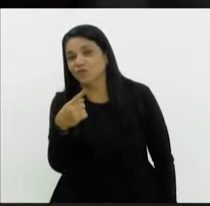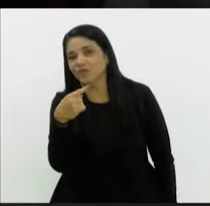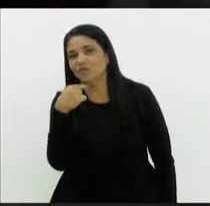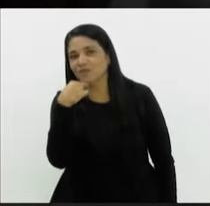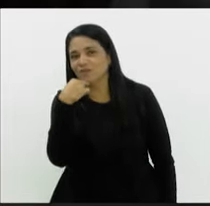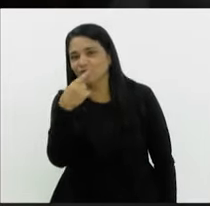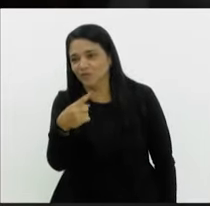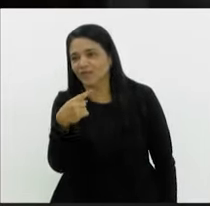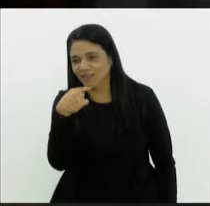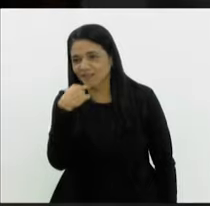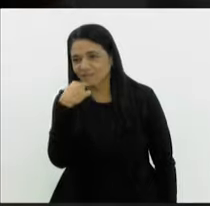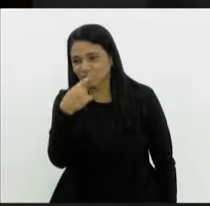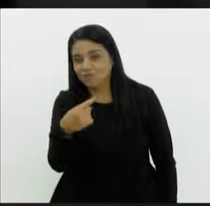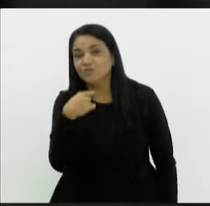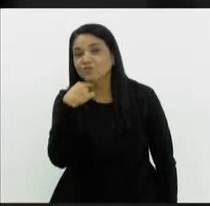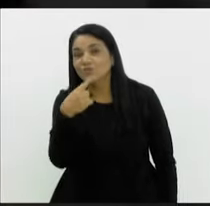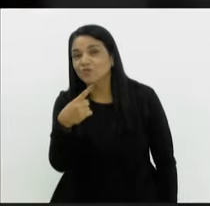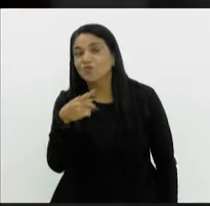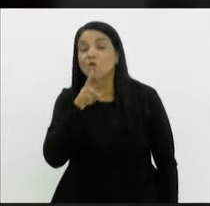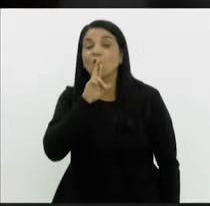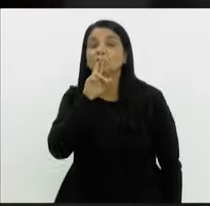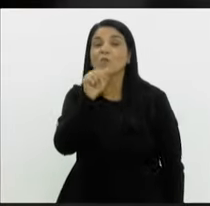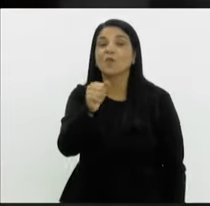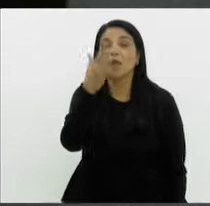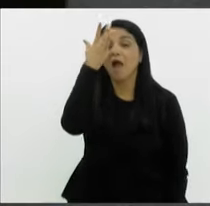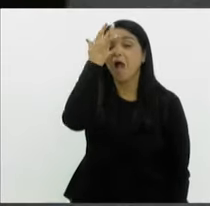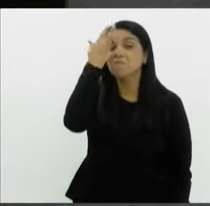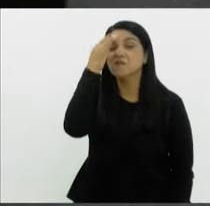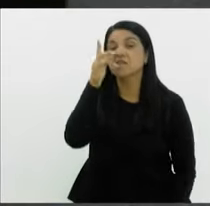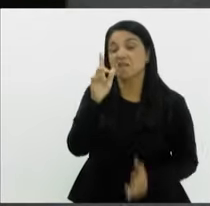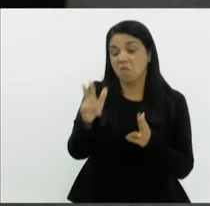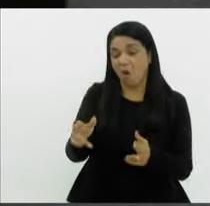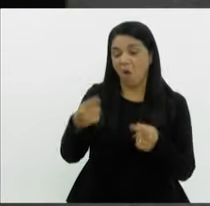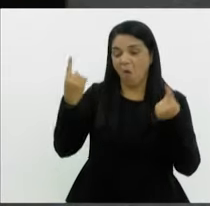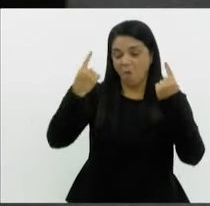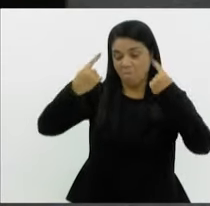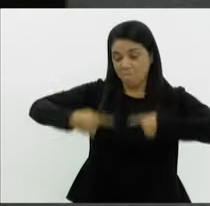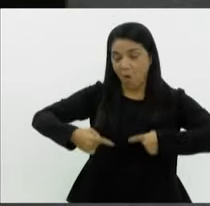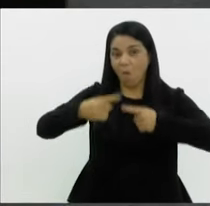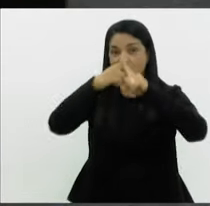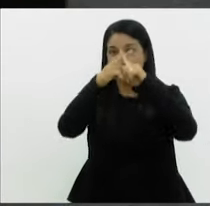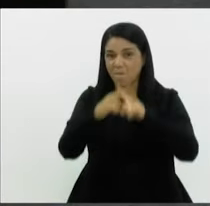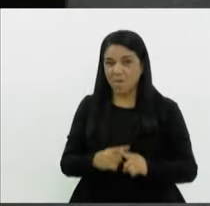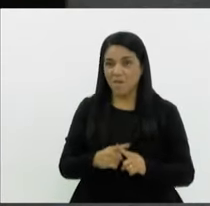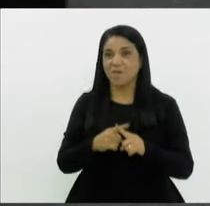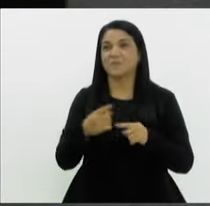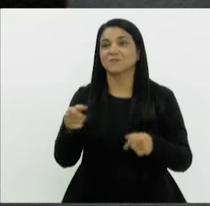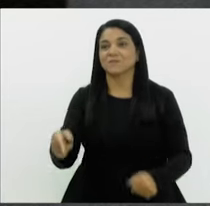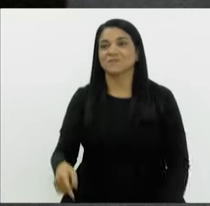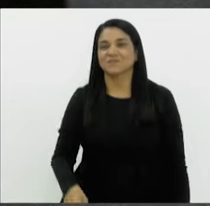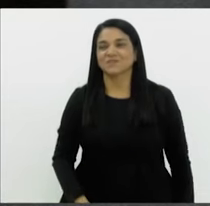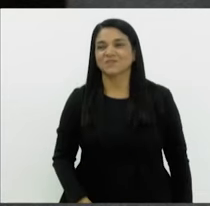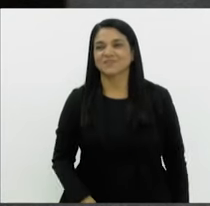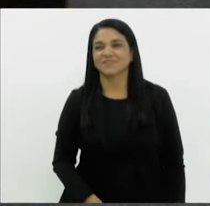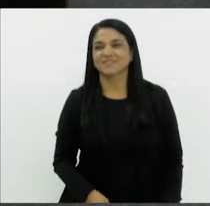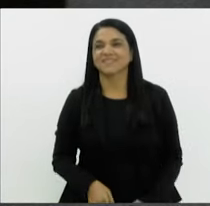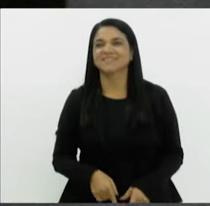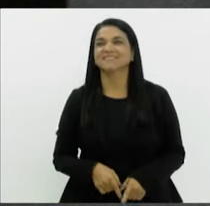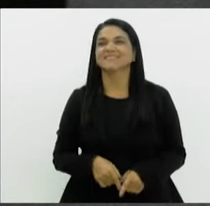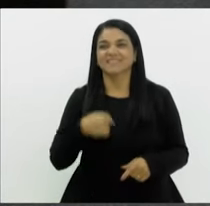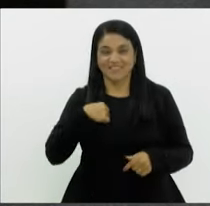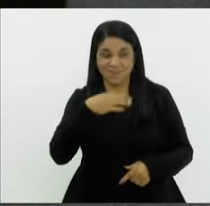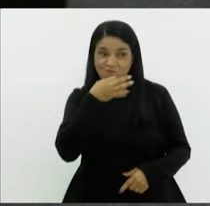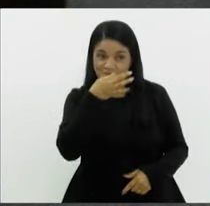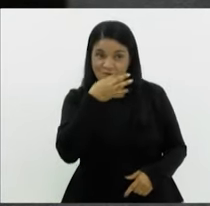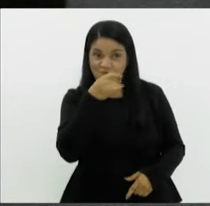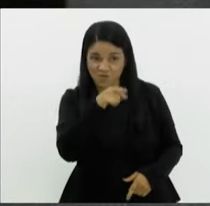Mink? A quando, é, amor. Quando é batalha quero divergente no rap, é uma diz. Nós vamos dar o direito aí de escrever até amanhã. Eu quero ver uma diz sua,